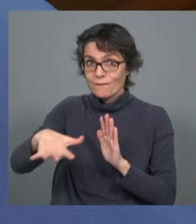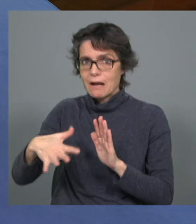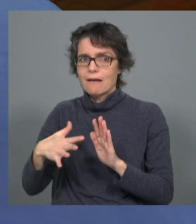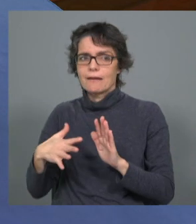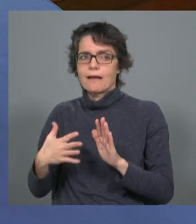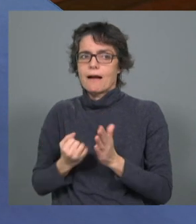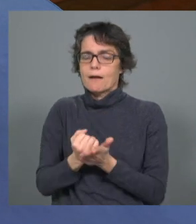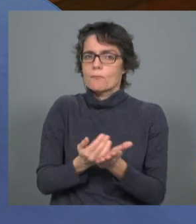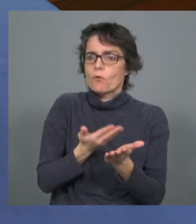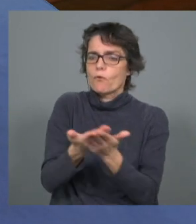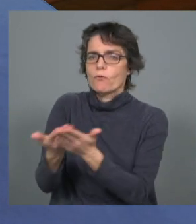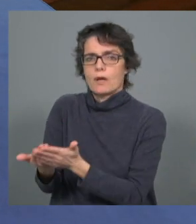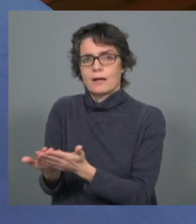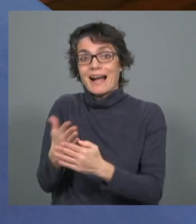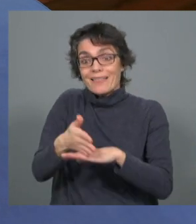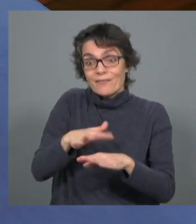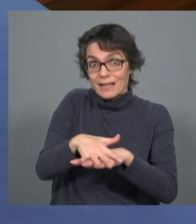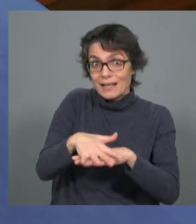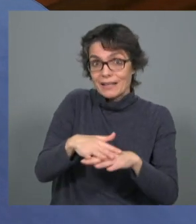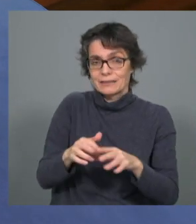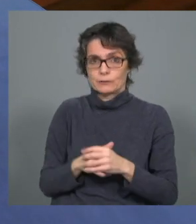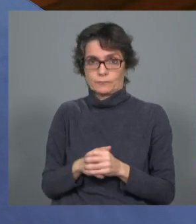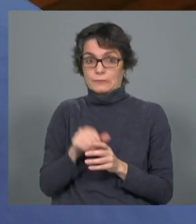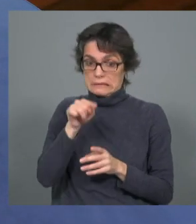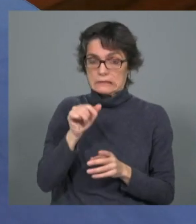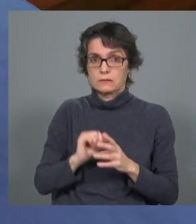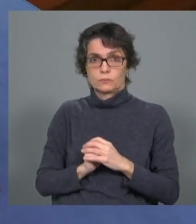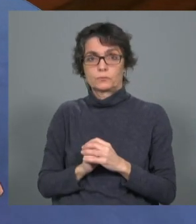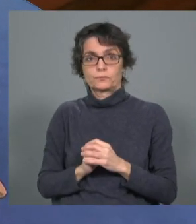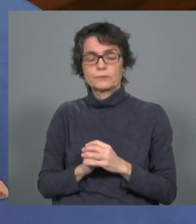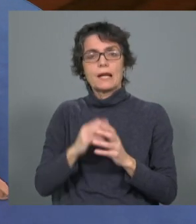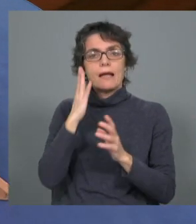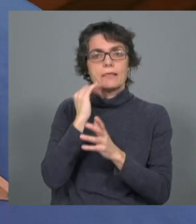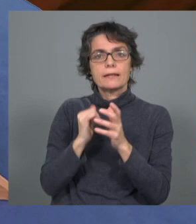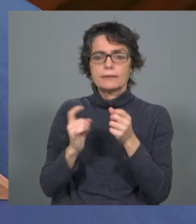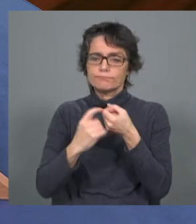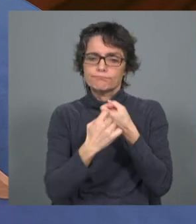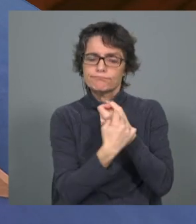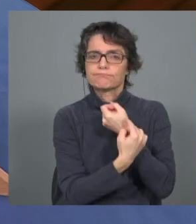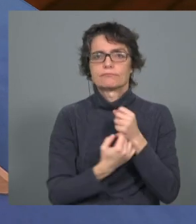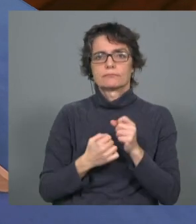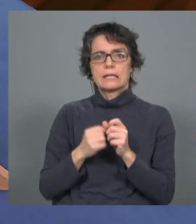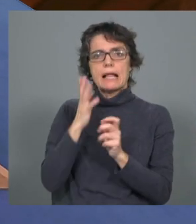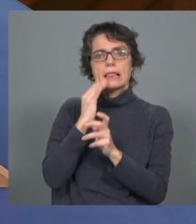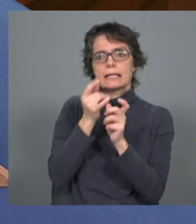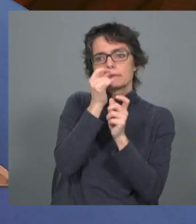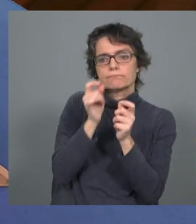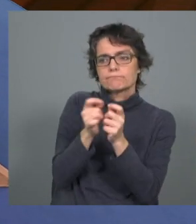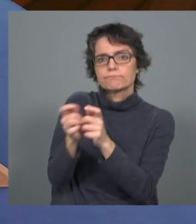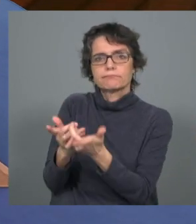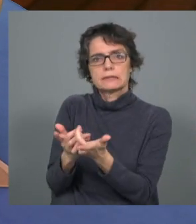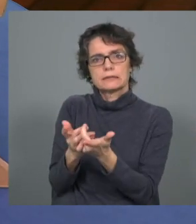portanto, na subsidiariedade, que é uma palavra complicada, mas quer dizer isso, quer dizer na proximidade, no olhar...